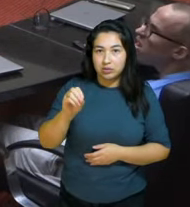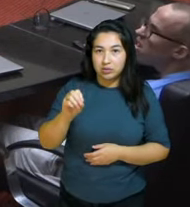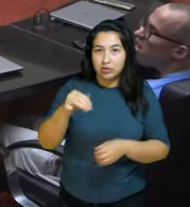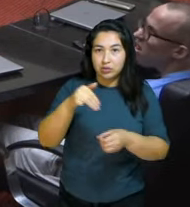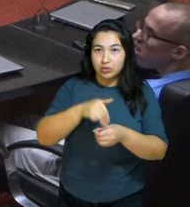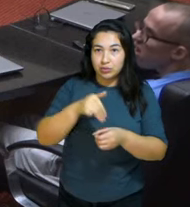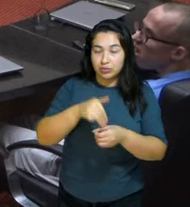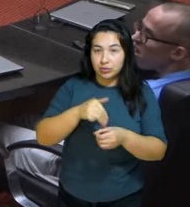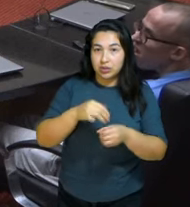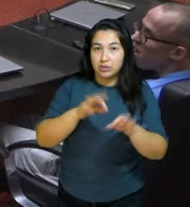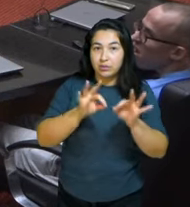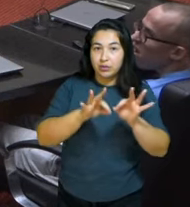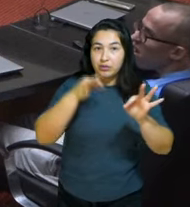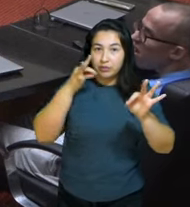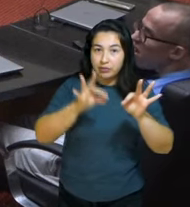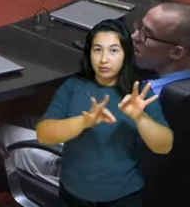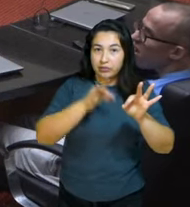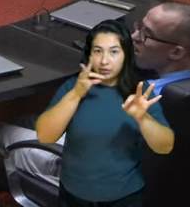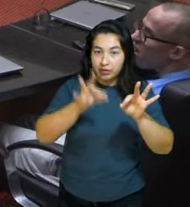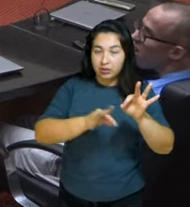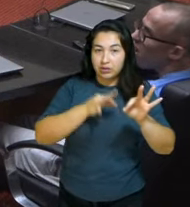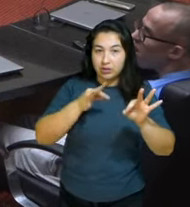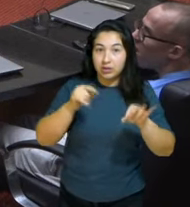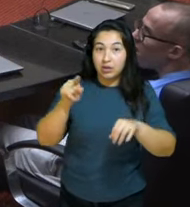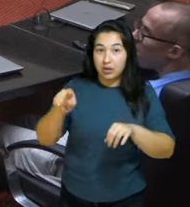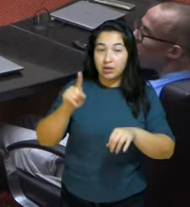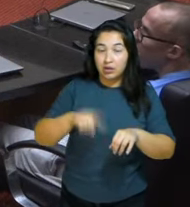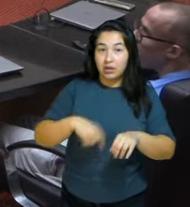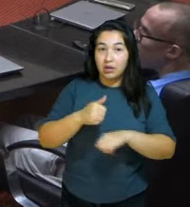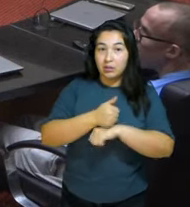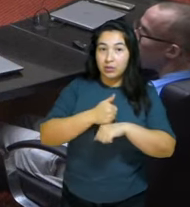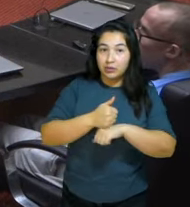Videira, profissional de Educação Física.